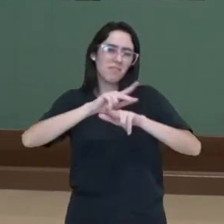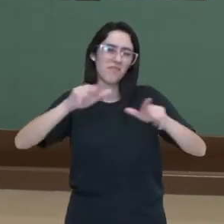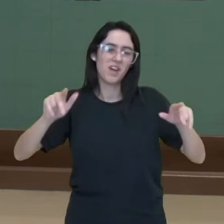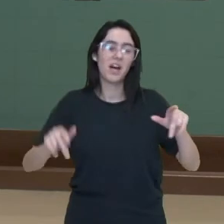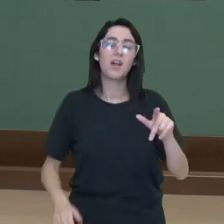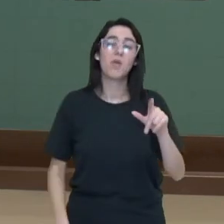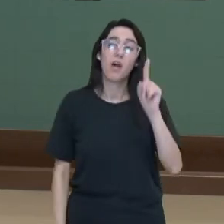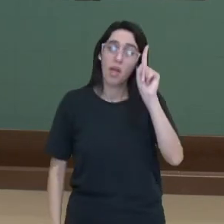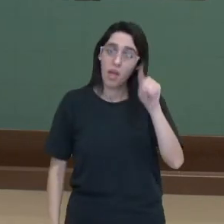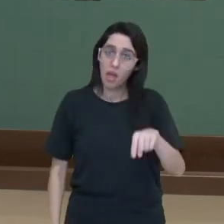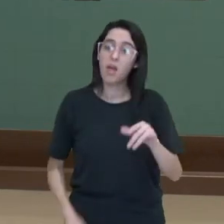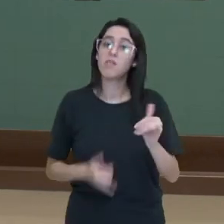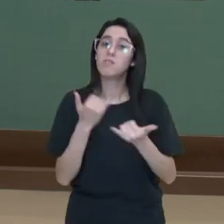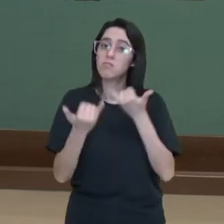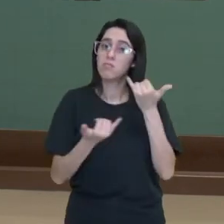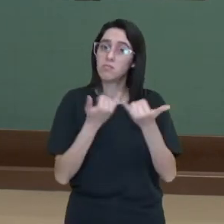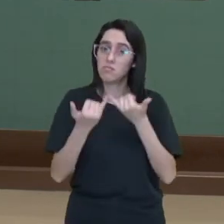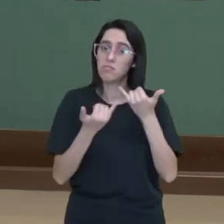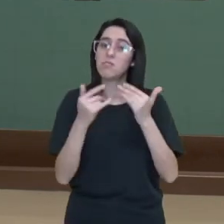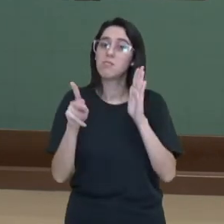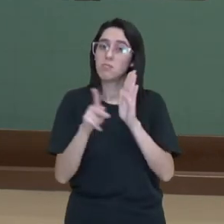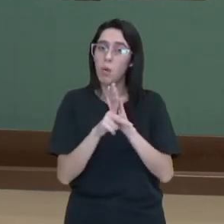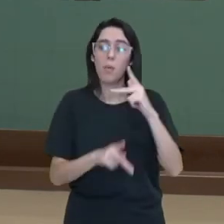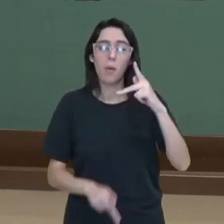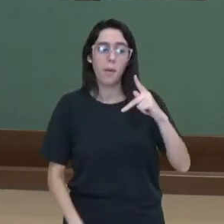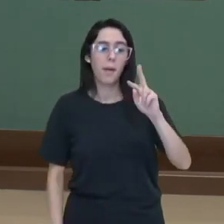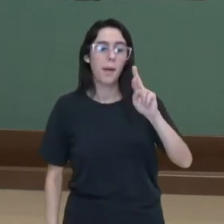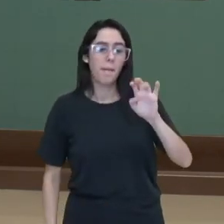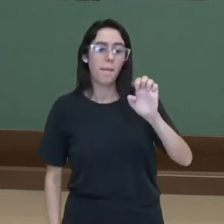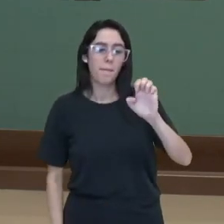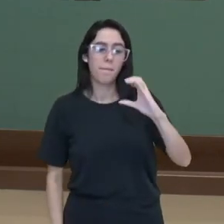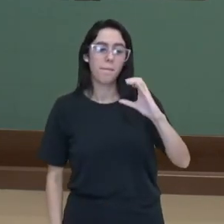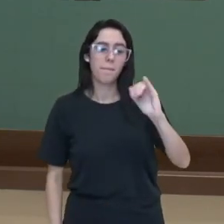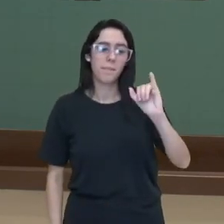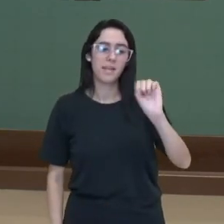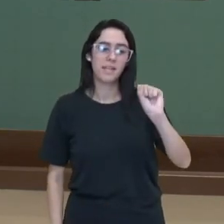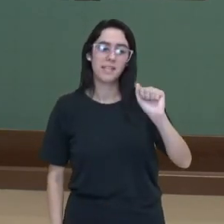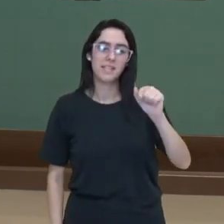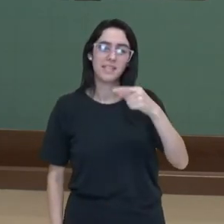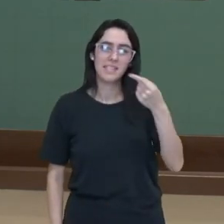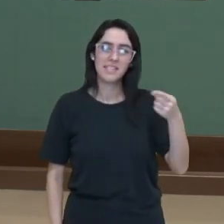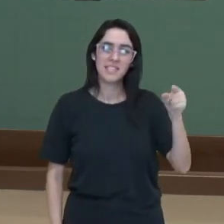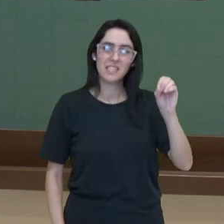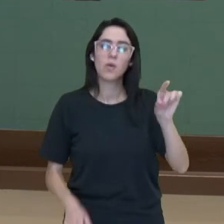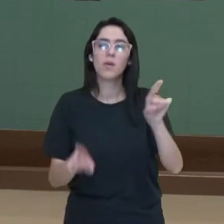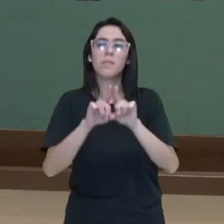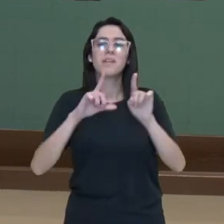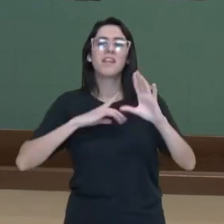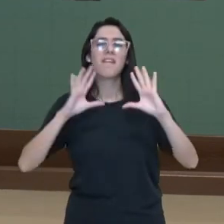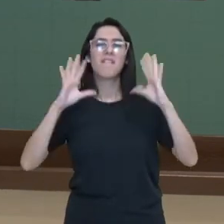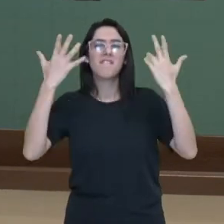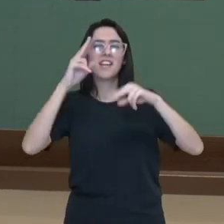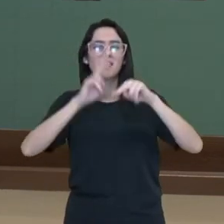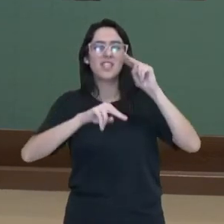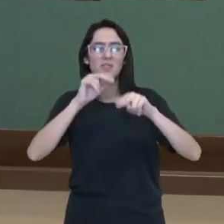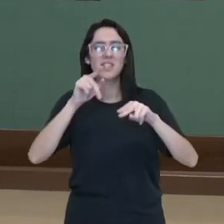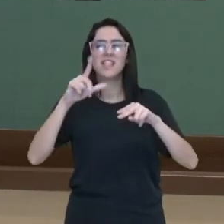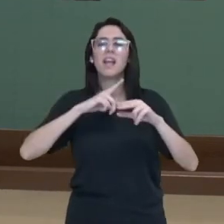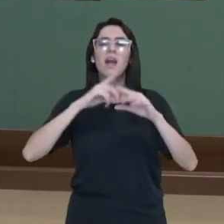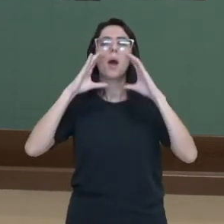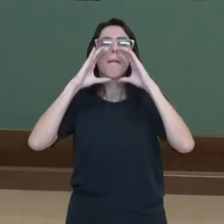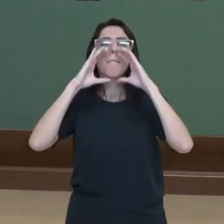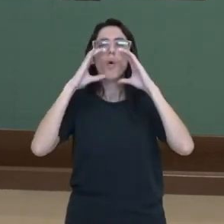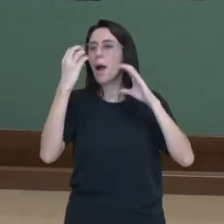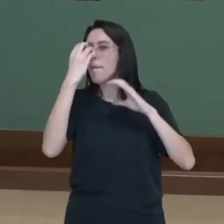atividade, essa brincadeira é um jogo de precisão. Também aquela brincadeira da festa junina, de acertar a boca do palhaço, né?